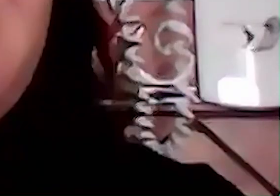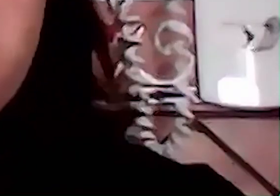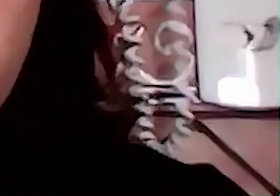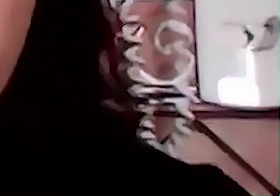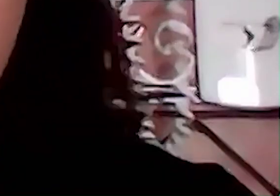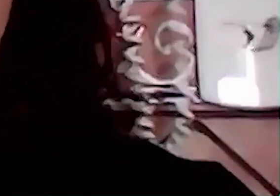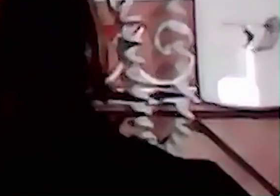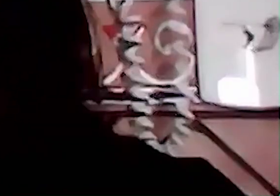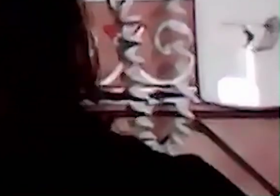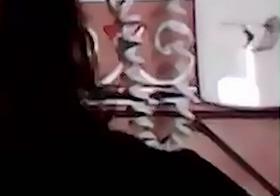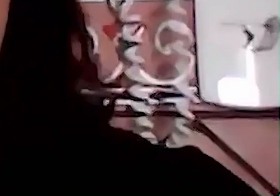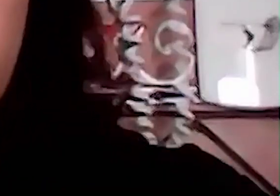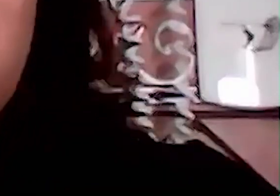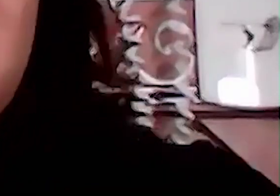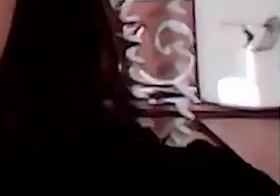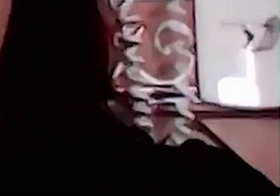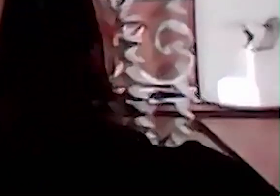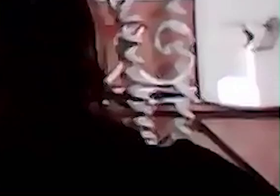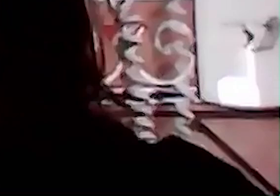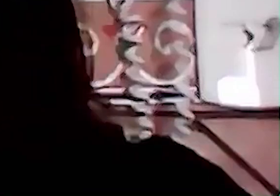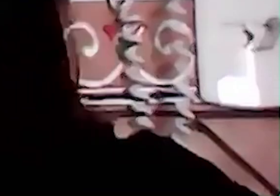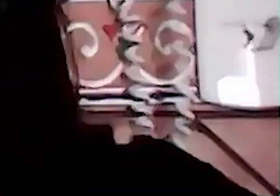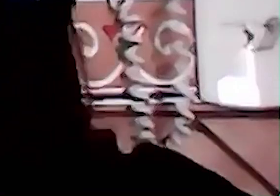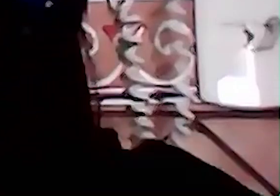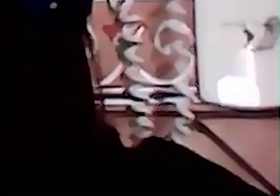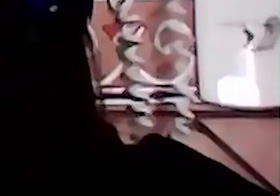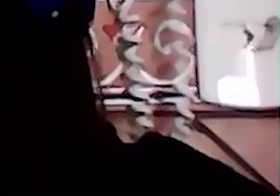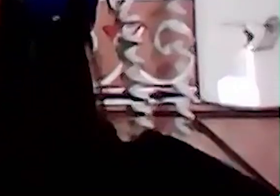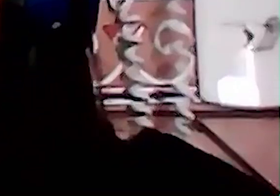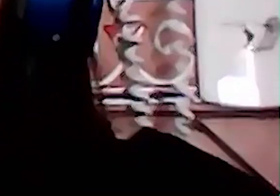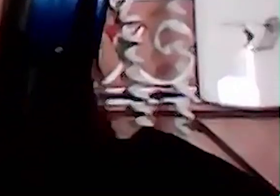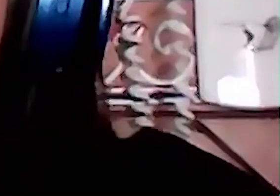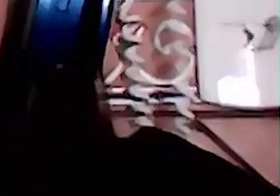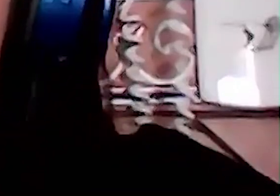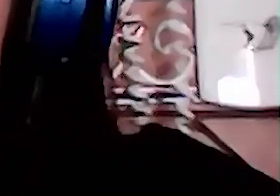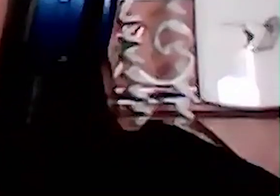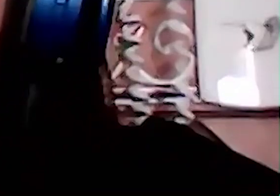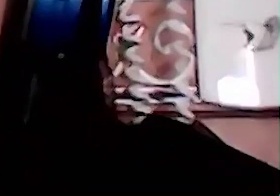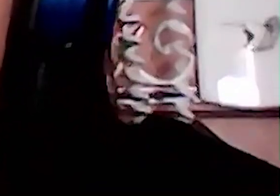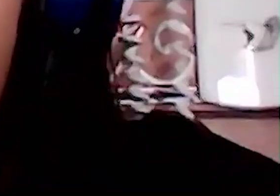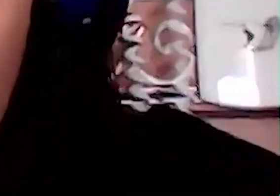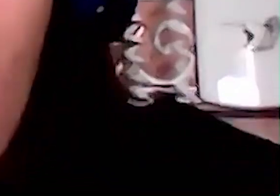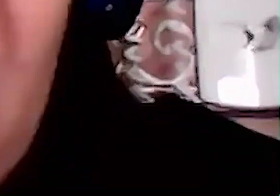vida da pessoa a maneira como se pensa então eh